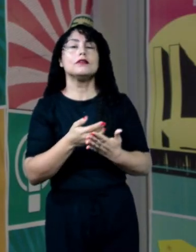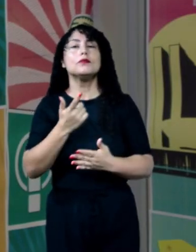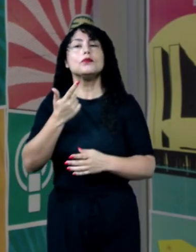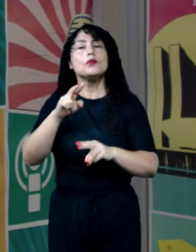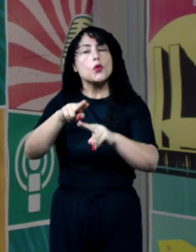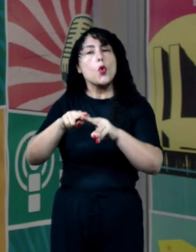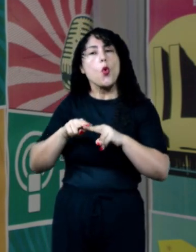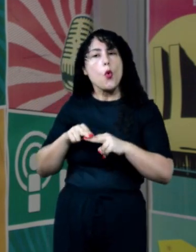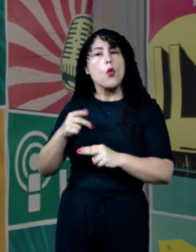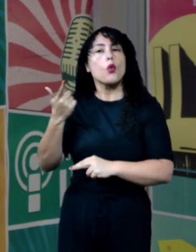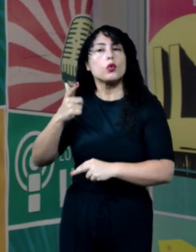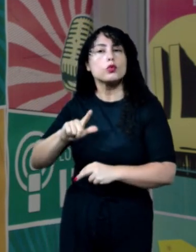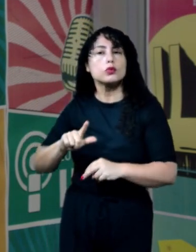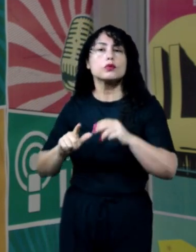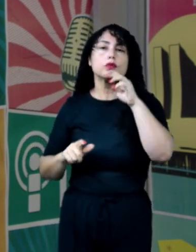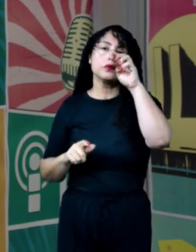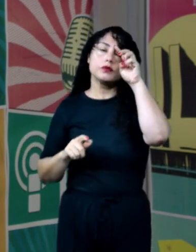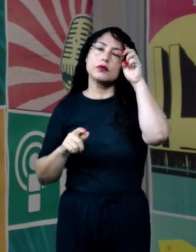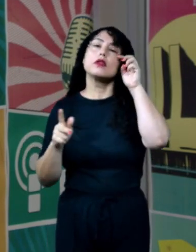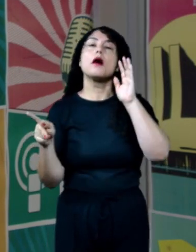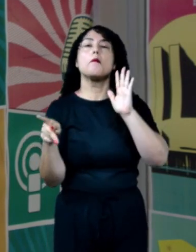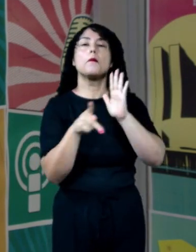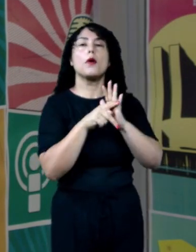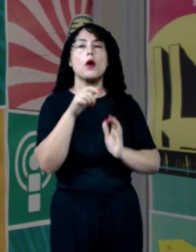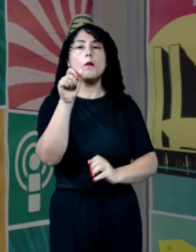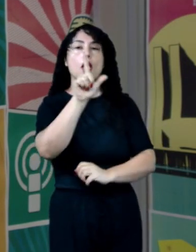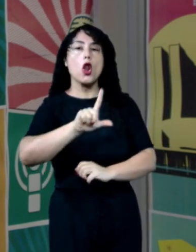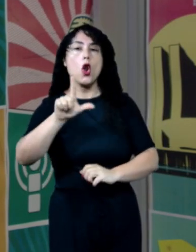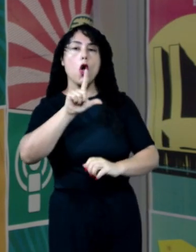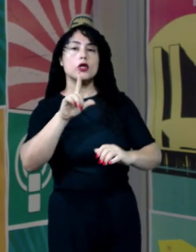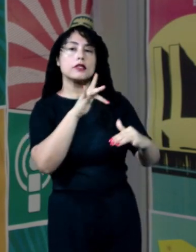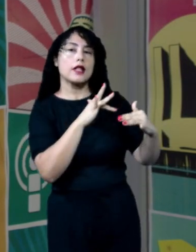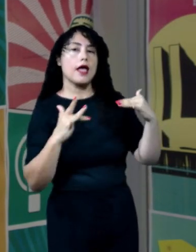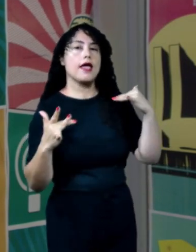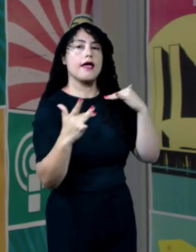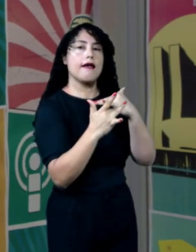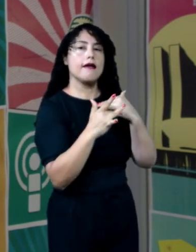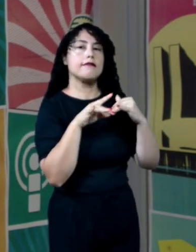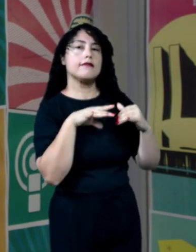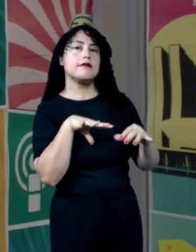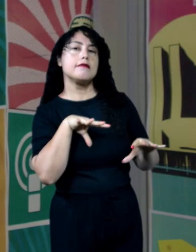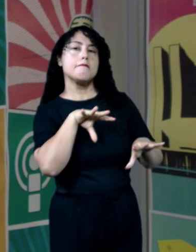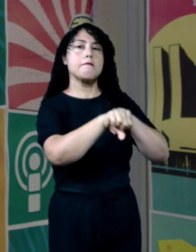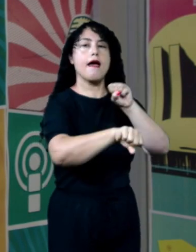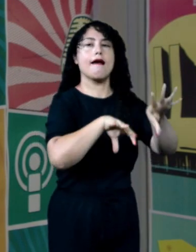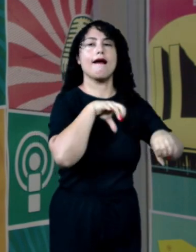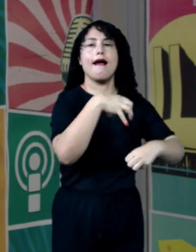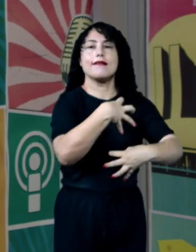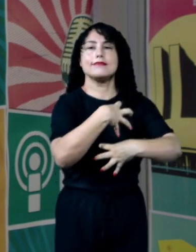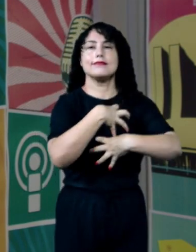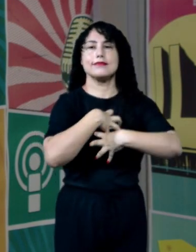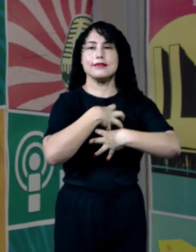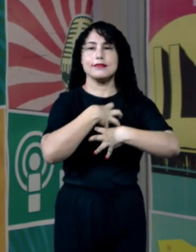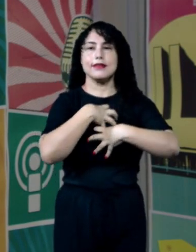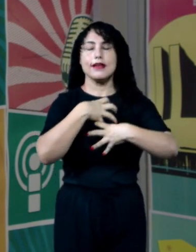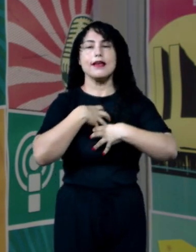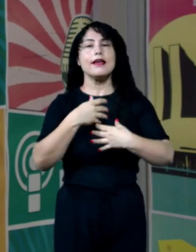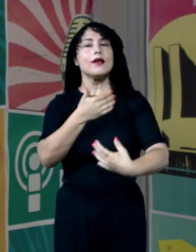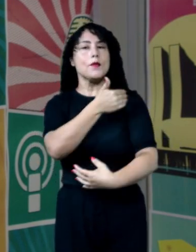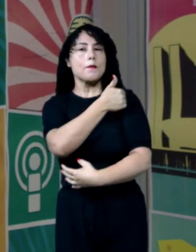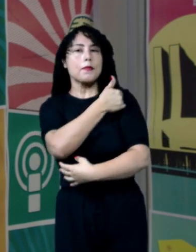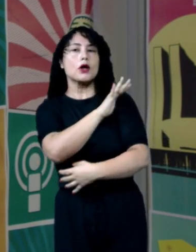conta da própria lógica da rede social, de capturar os sentimentos e inclusive os